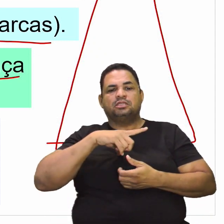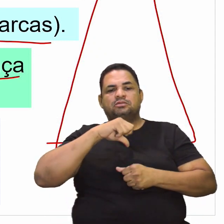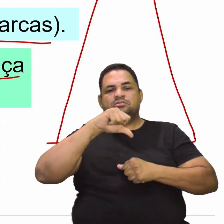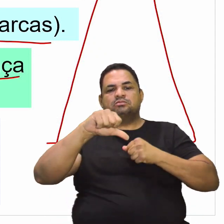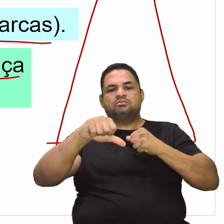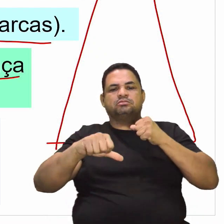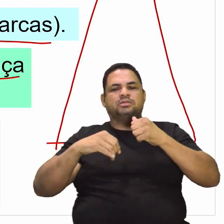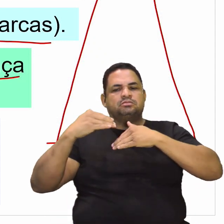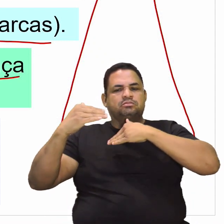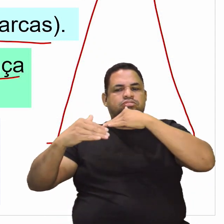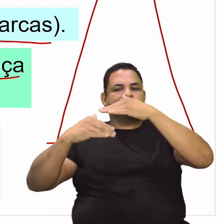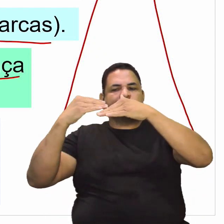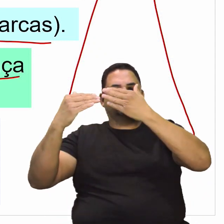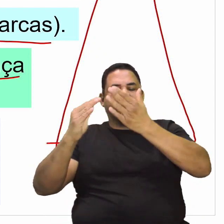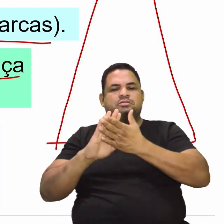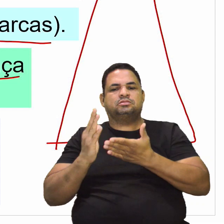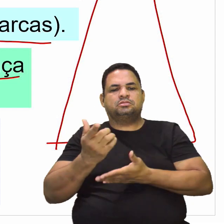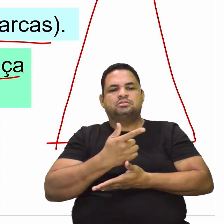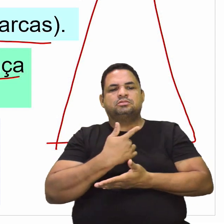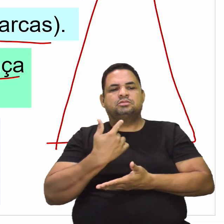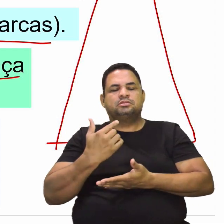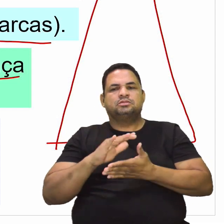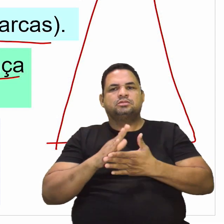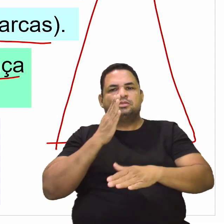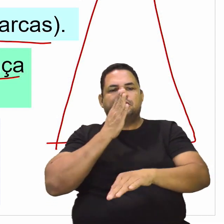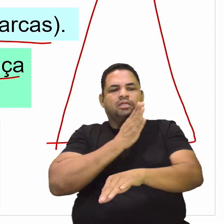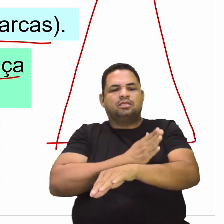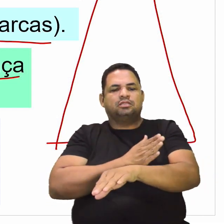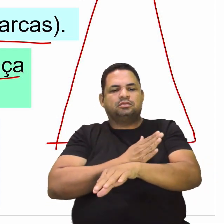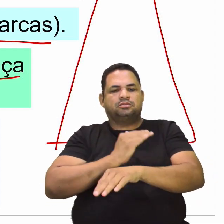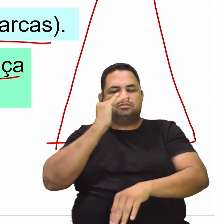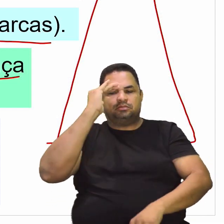passar do tempo. Nós estamos na Baixa Idade Média,